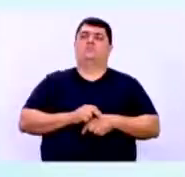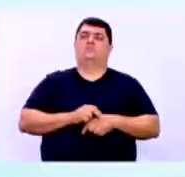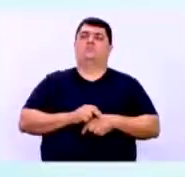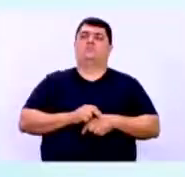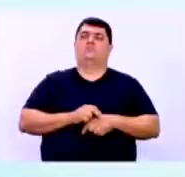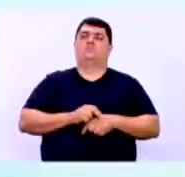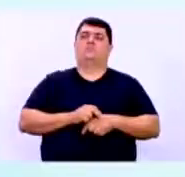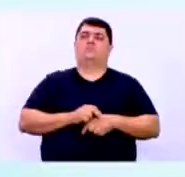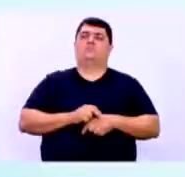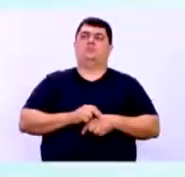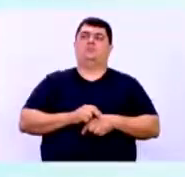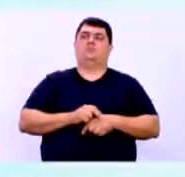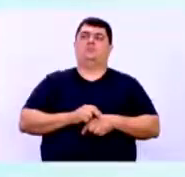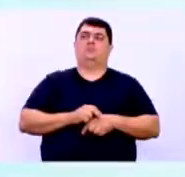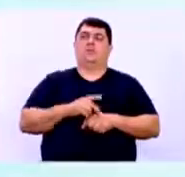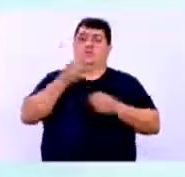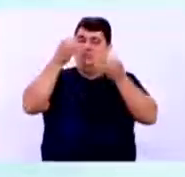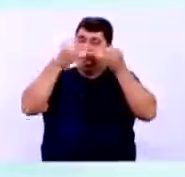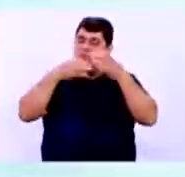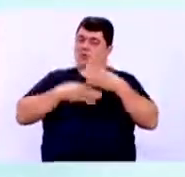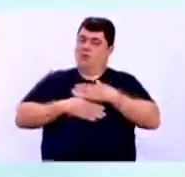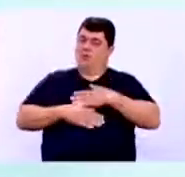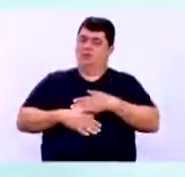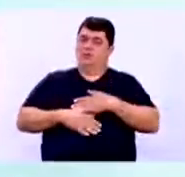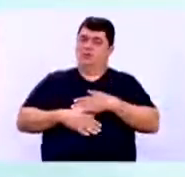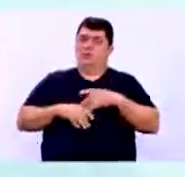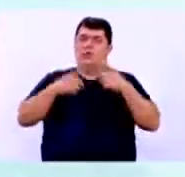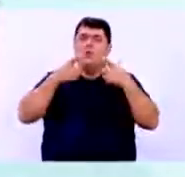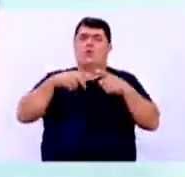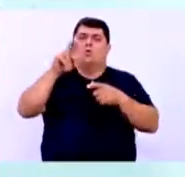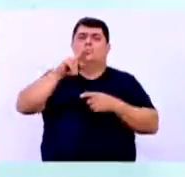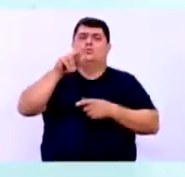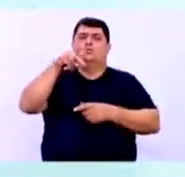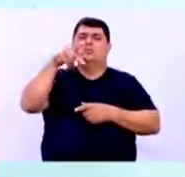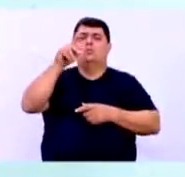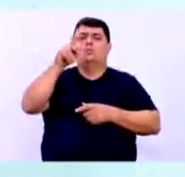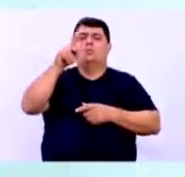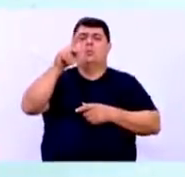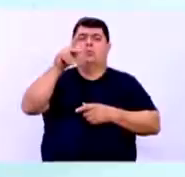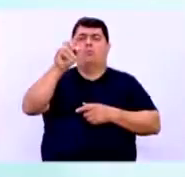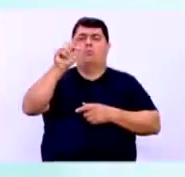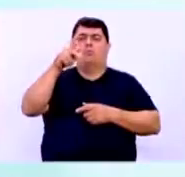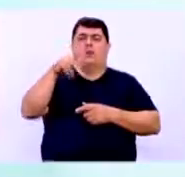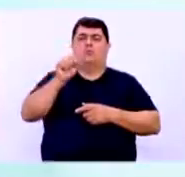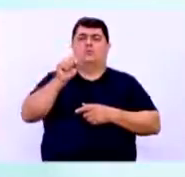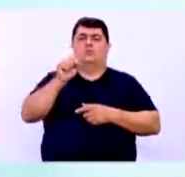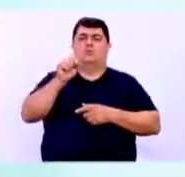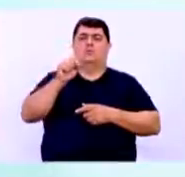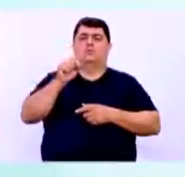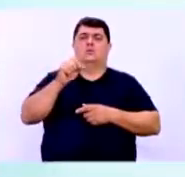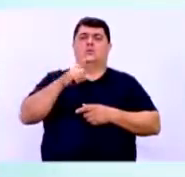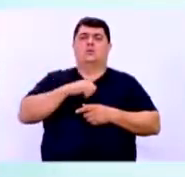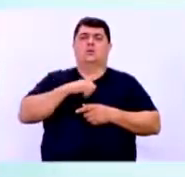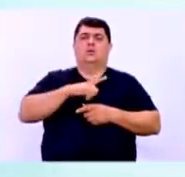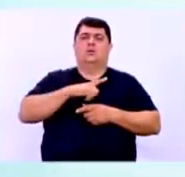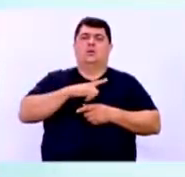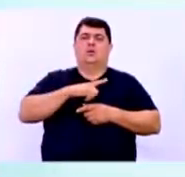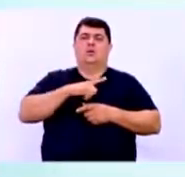aqui. Vou explicar calmamente. Onde é mais utilizado o PEPS? Em produtos de grande